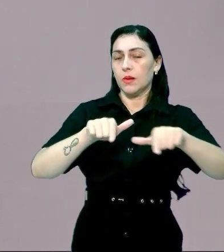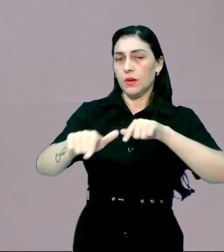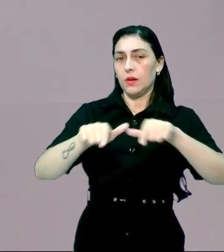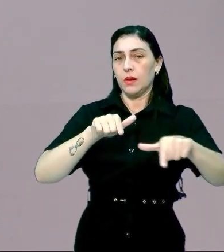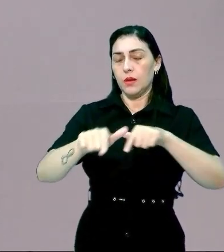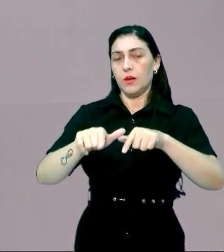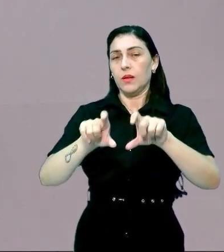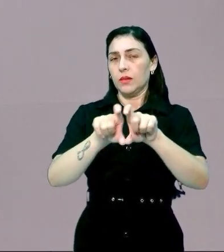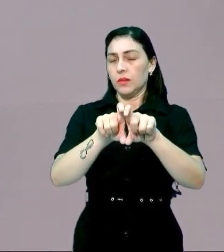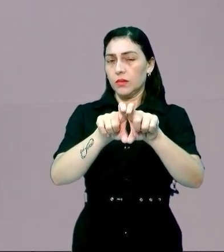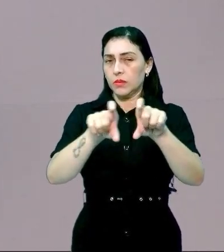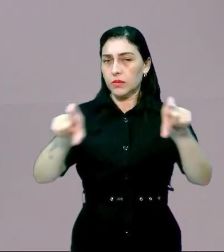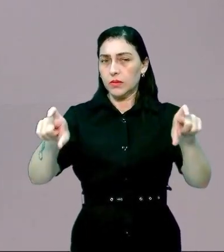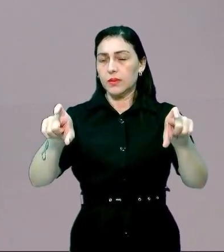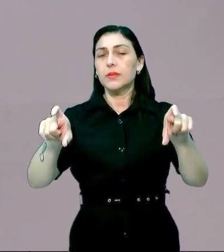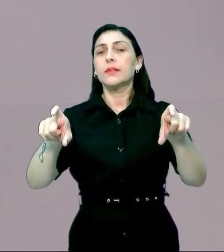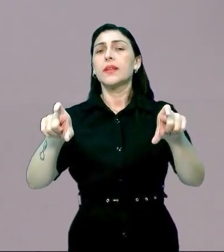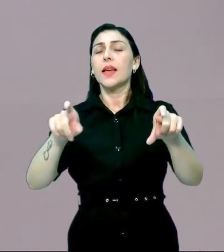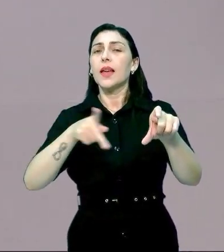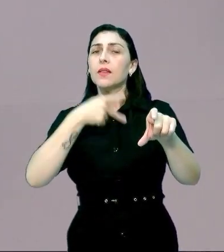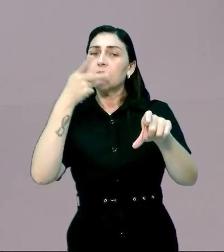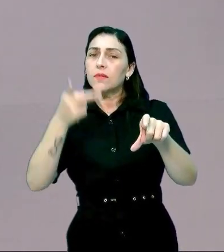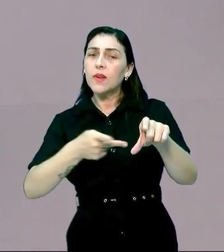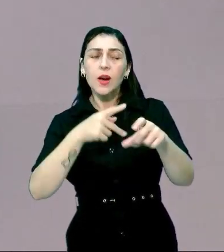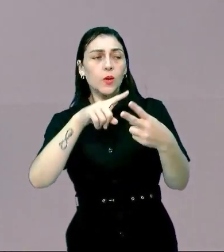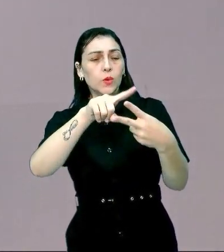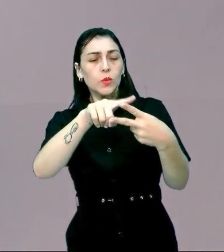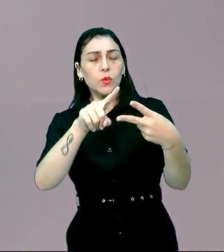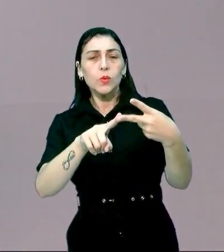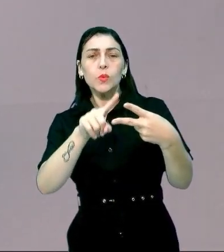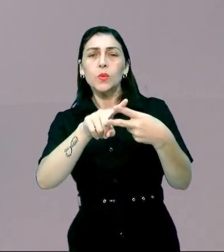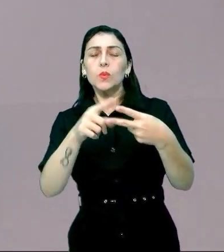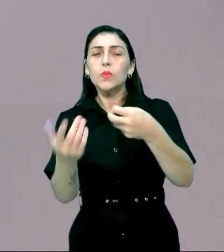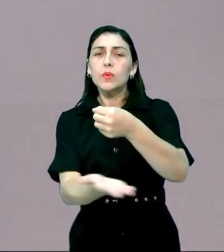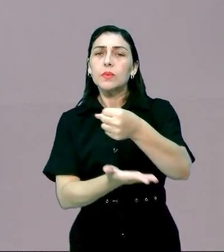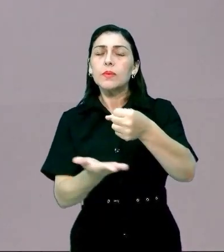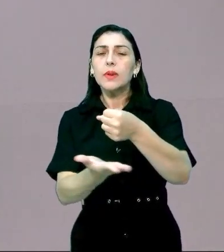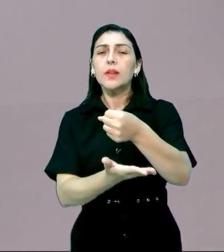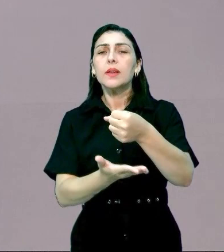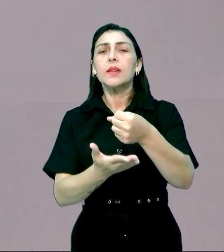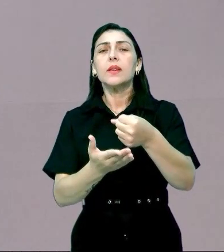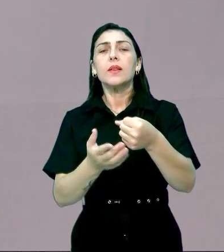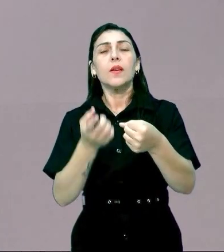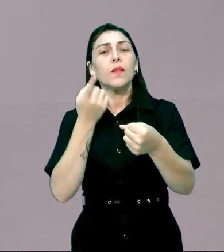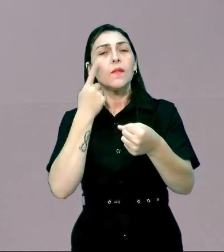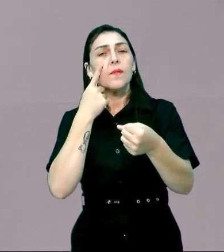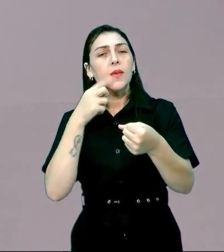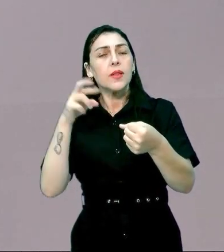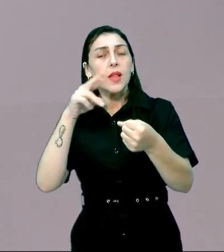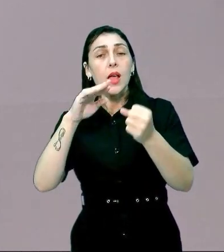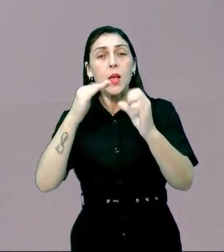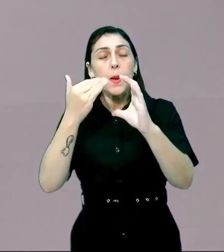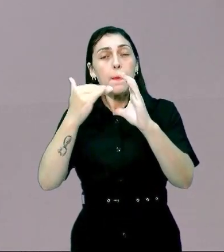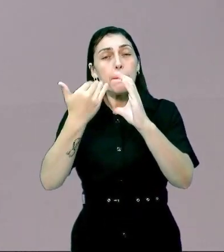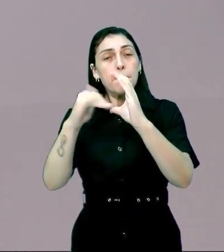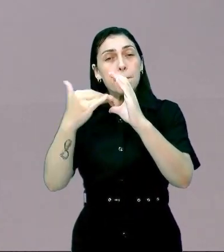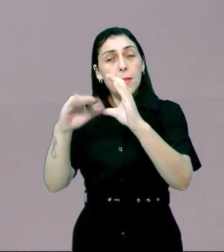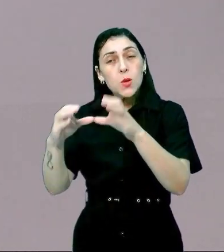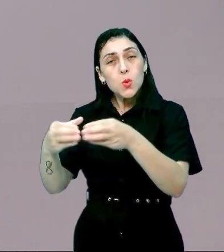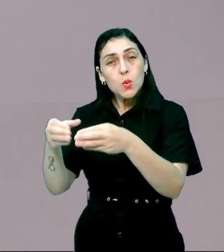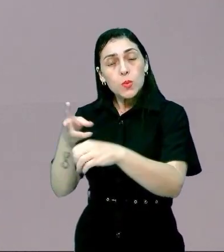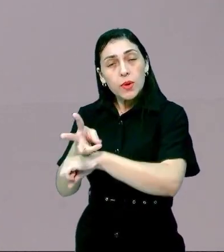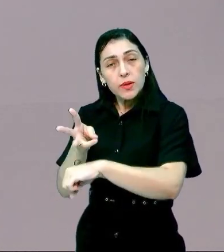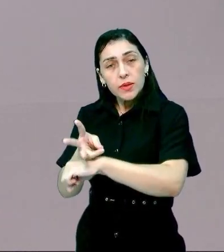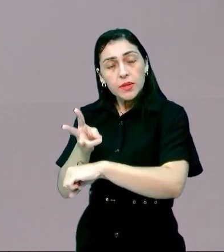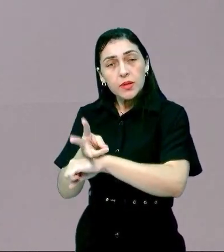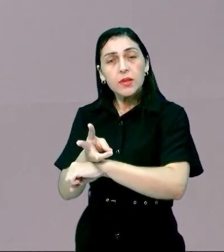O enunciado da questão, ele cita duas coisas fundamentais: verificação de mensagens em grupos de